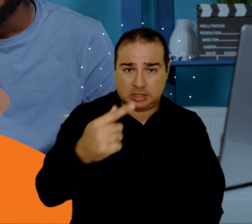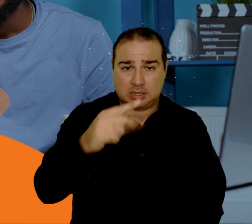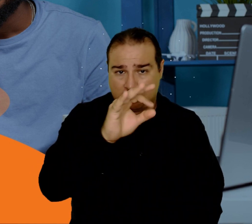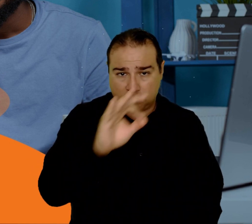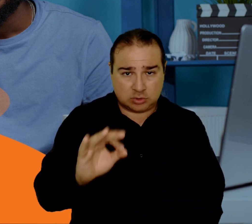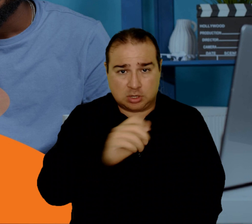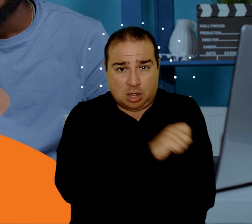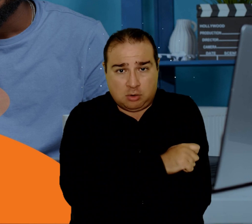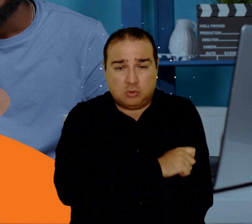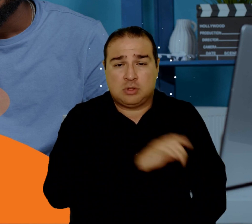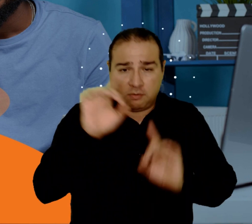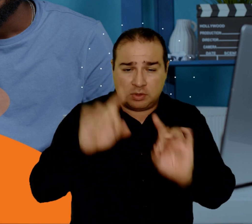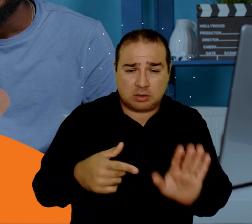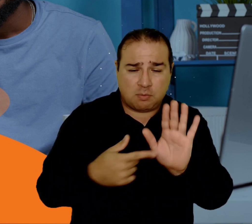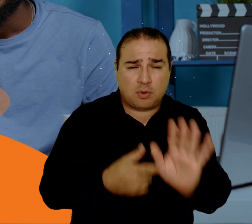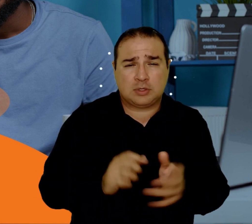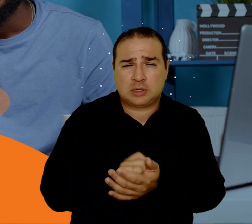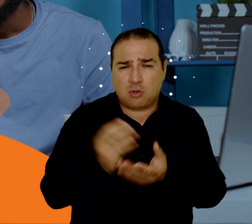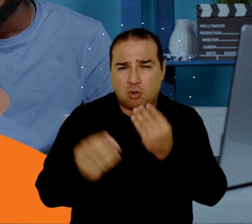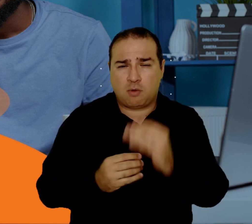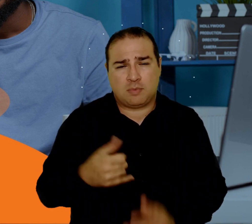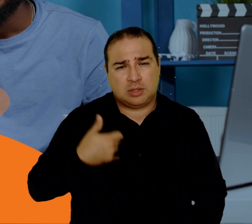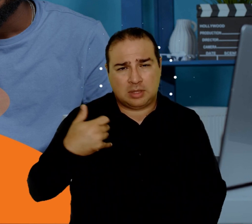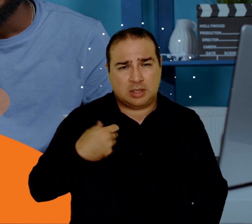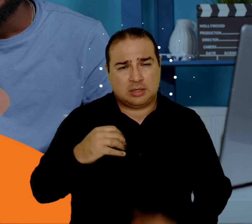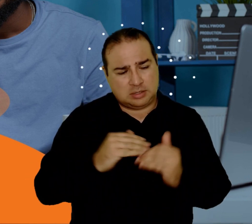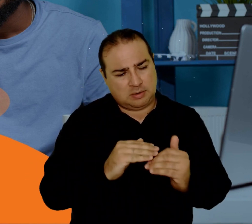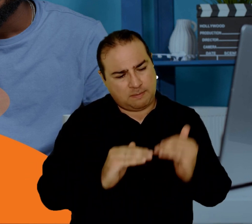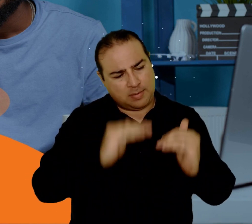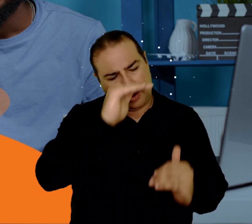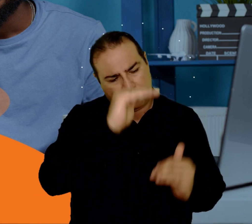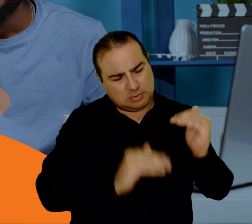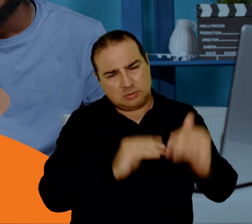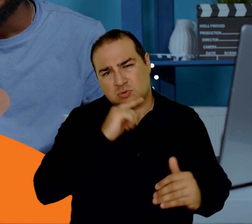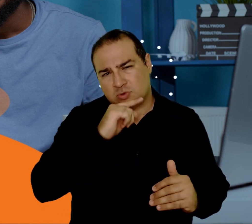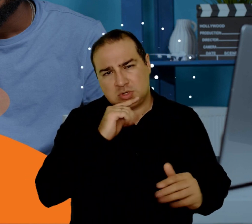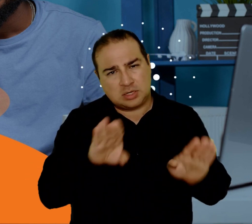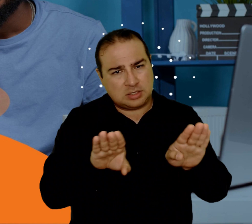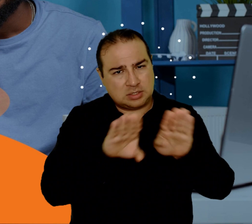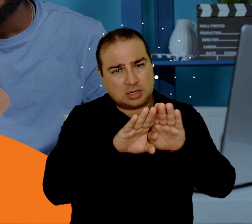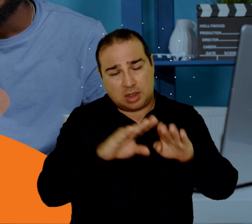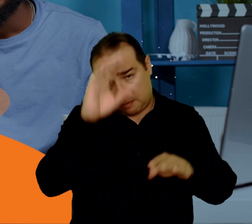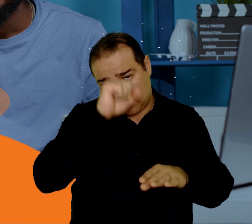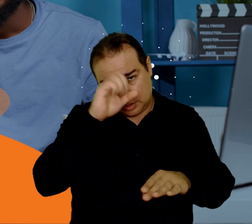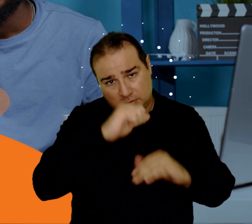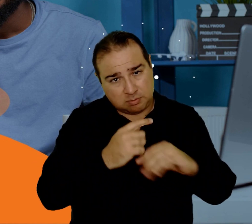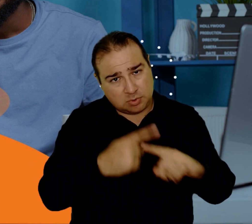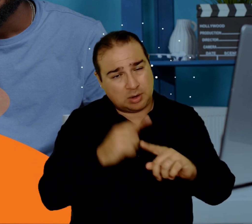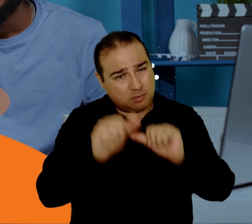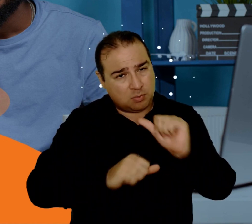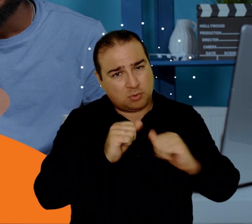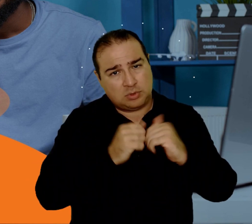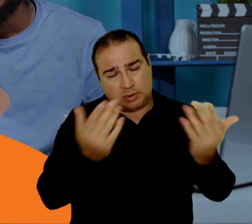37% dos alunos com deficiência apresentam distorção de idade séria, quer dizer, não alcançaram o nível de aprendizado esperado para a